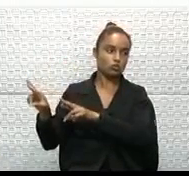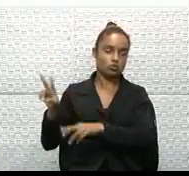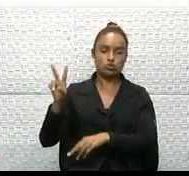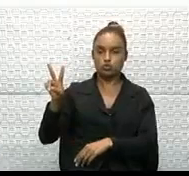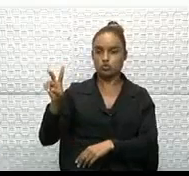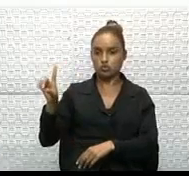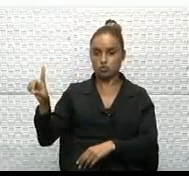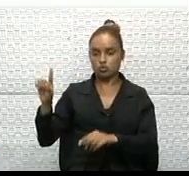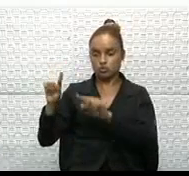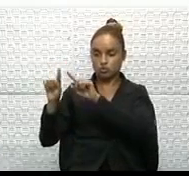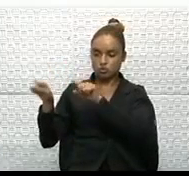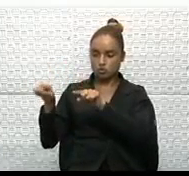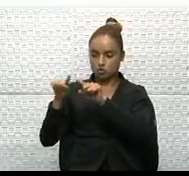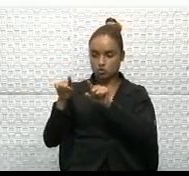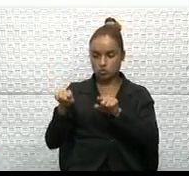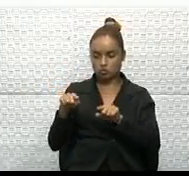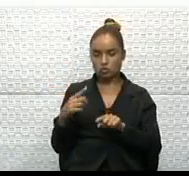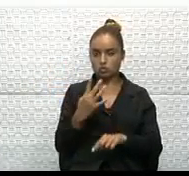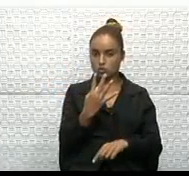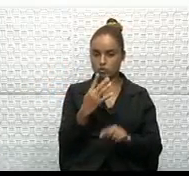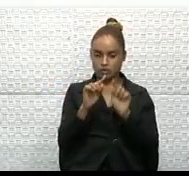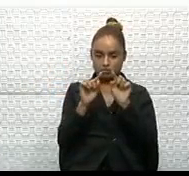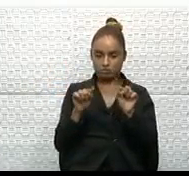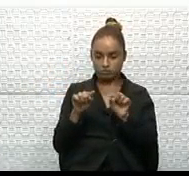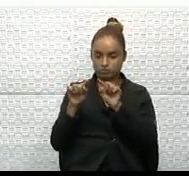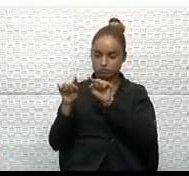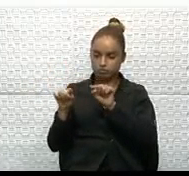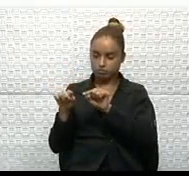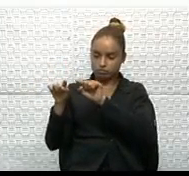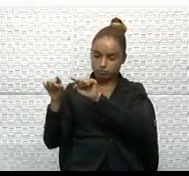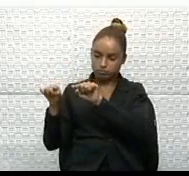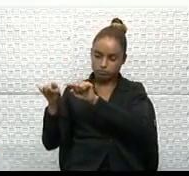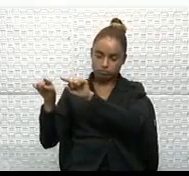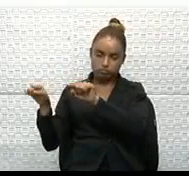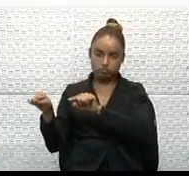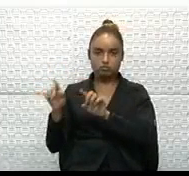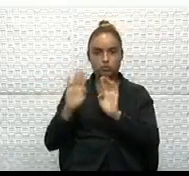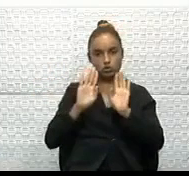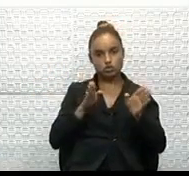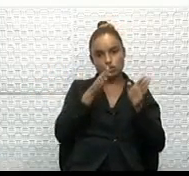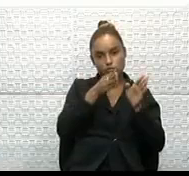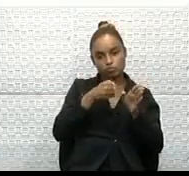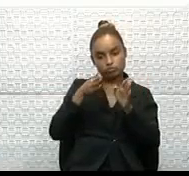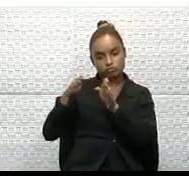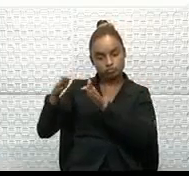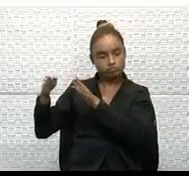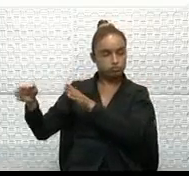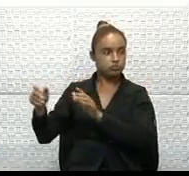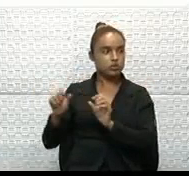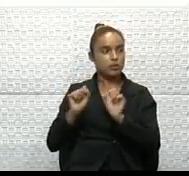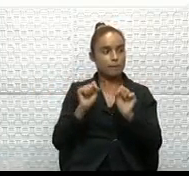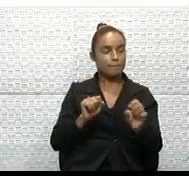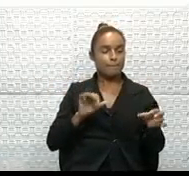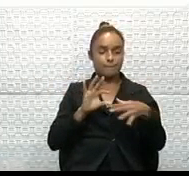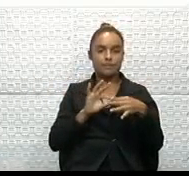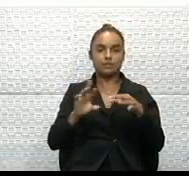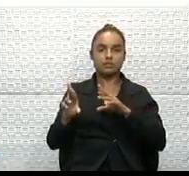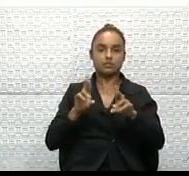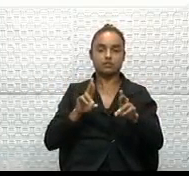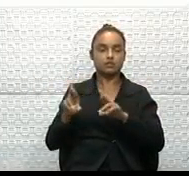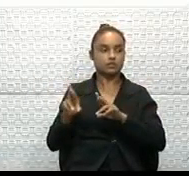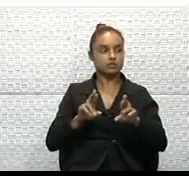21. Esses são os nossos 4 pares ordenados. Bom, tendo os pares ordenados, nós podemos representá-los no